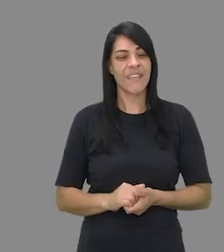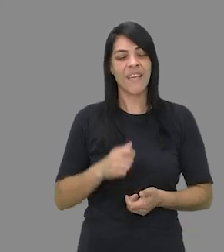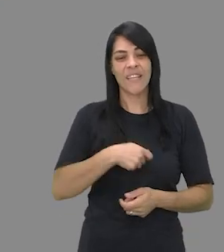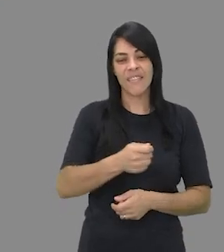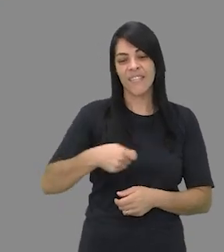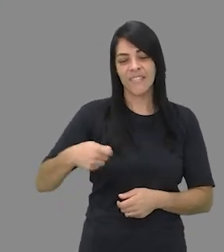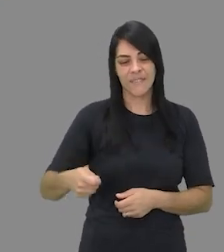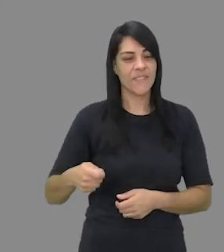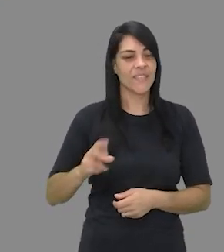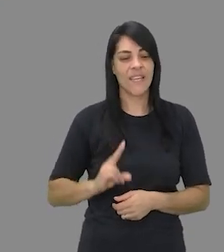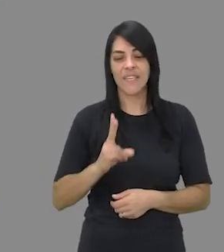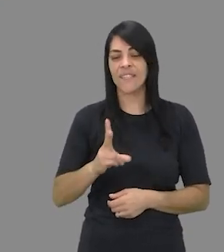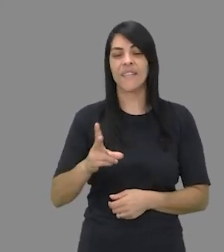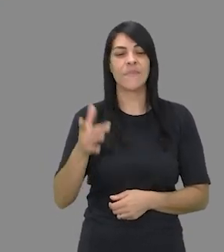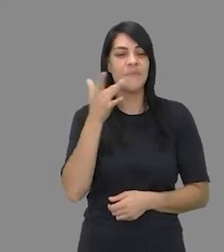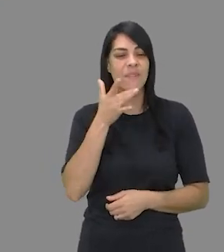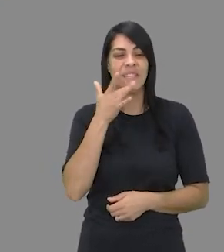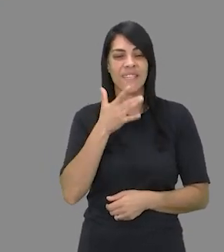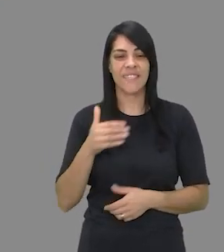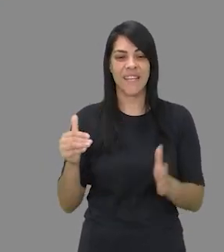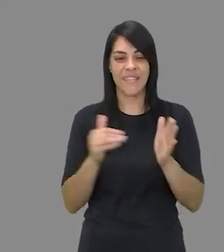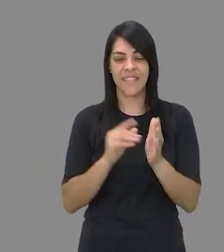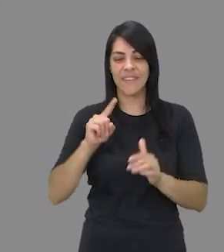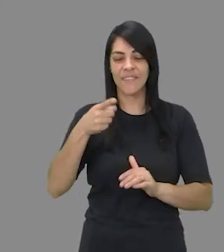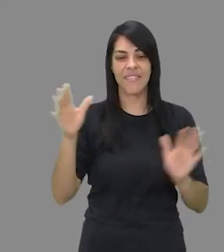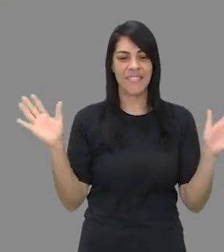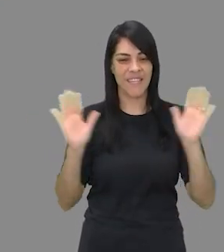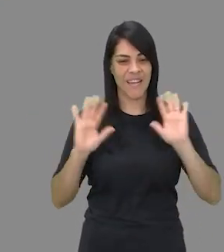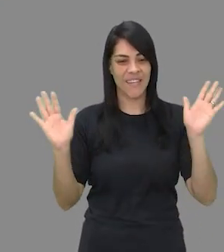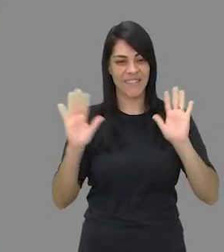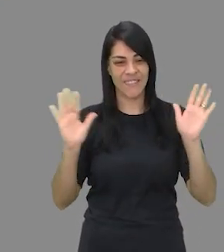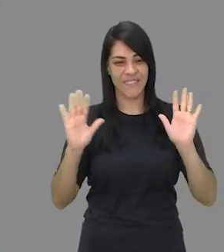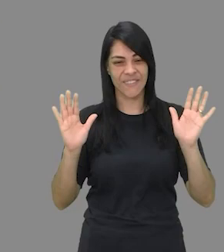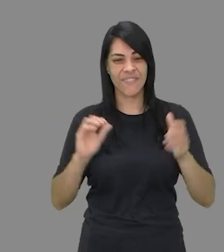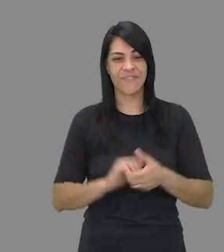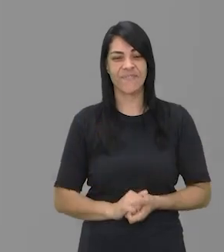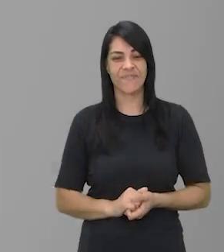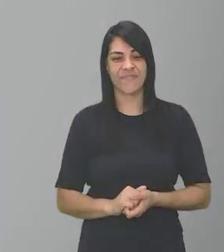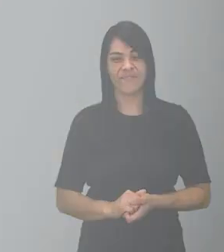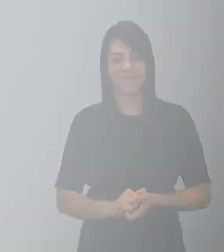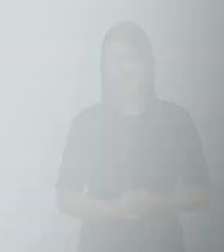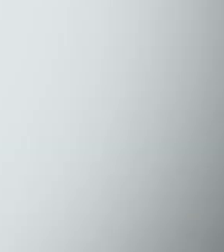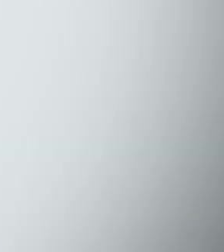tênis de mesa é sempre muito gostoso. Até mais, pessoal. Tchau, oitavo ano.